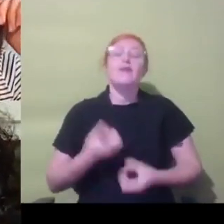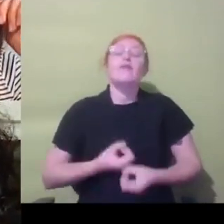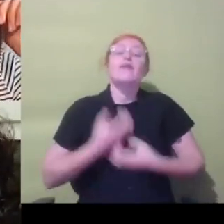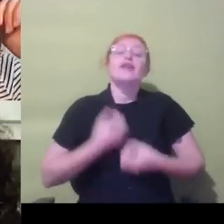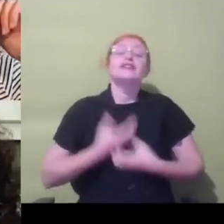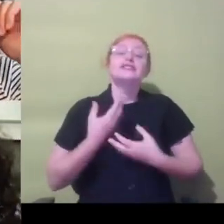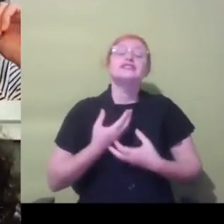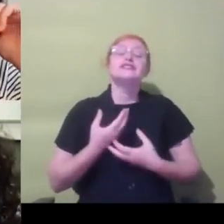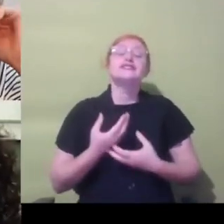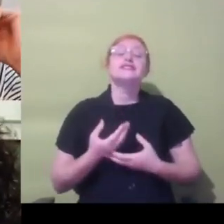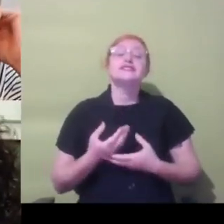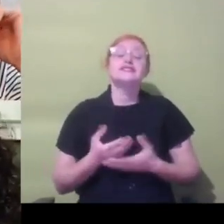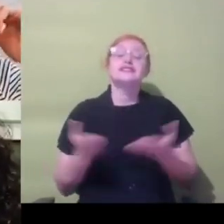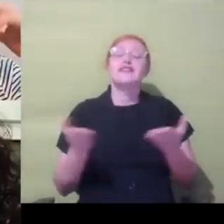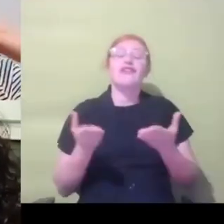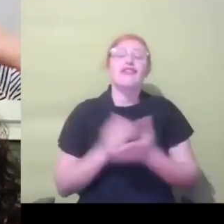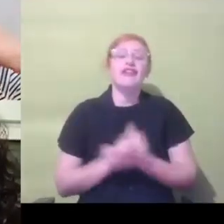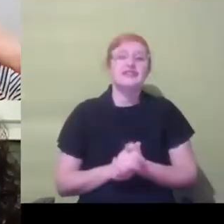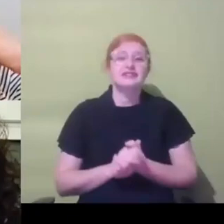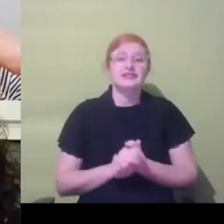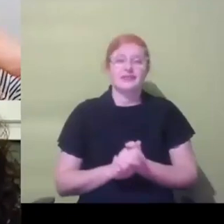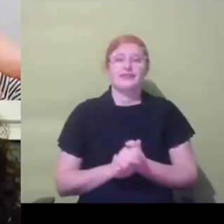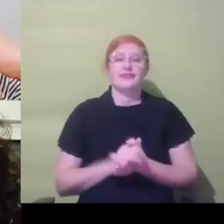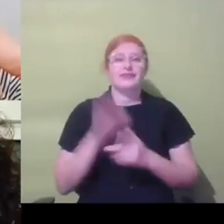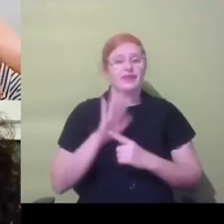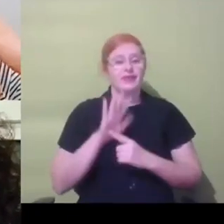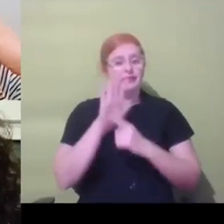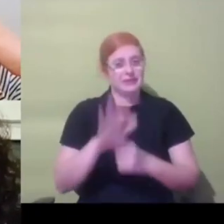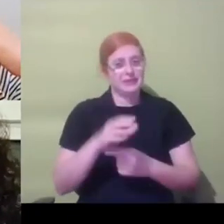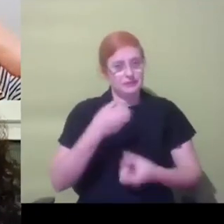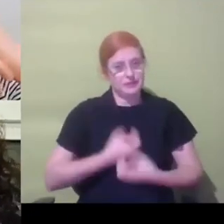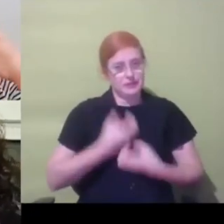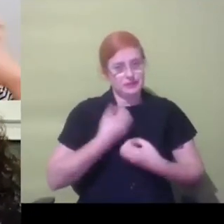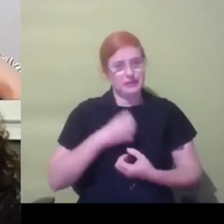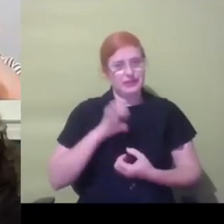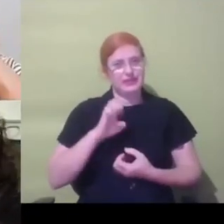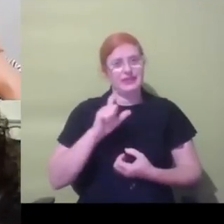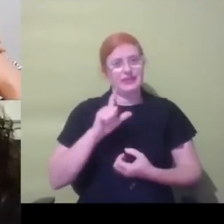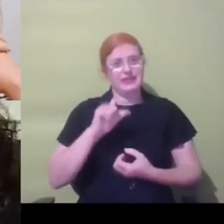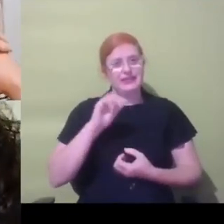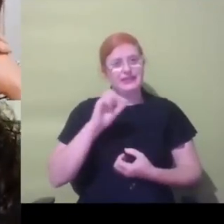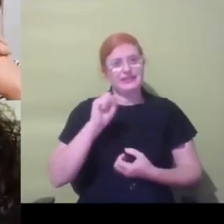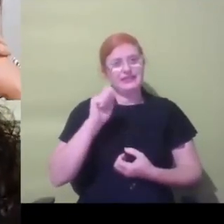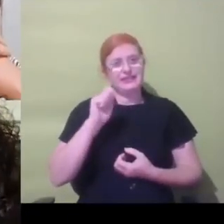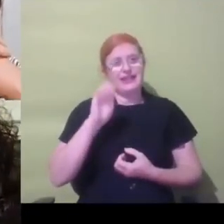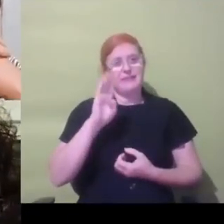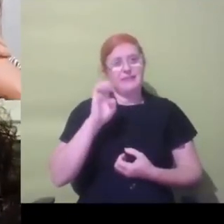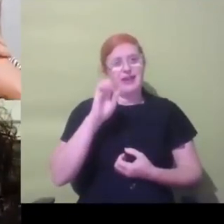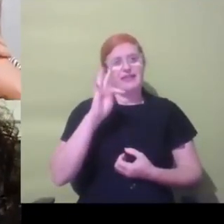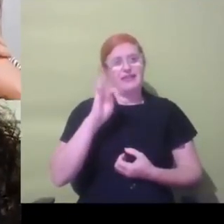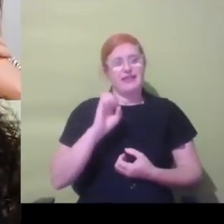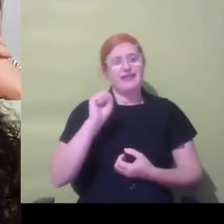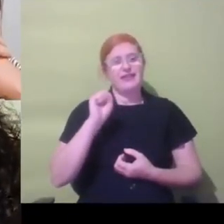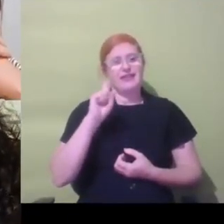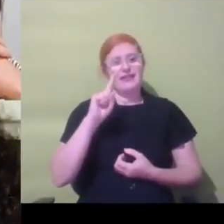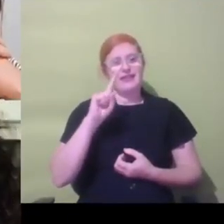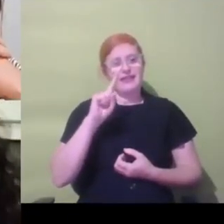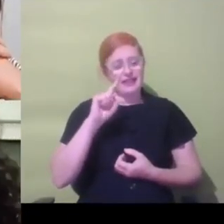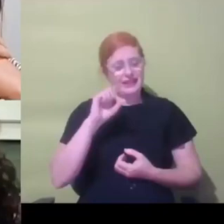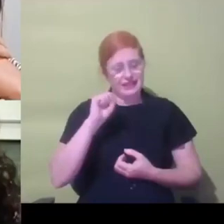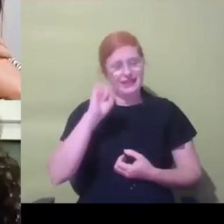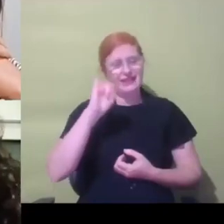poesia que você trouxe pra gente, Malu? Eu trouxe uma poesia de Elizabeth Bastos da Silva, é